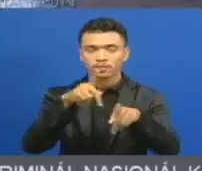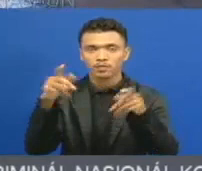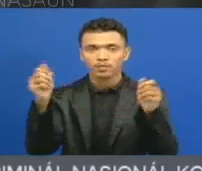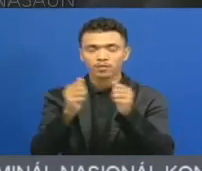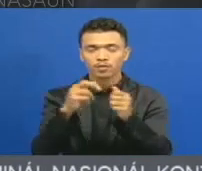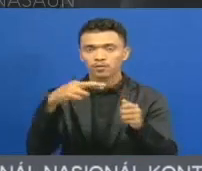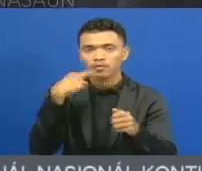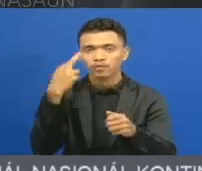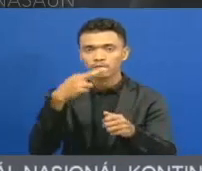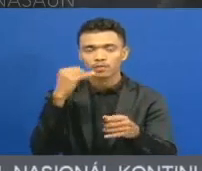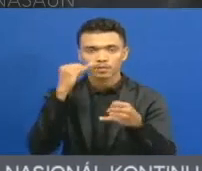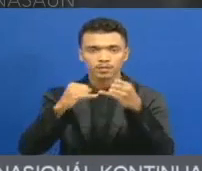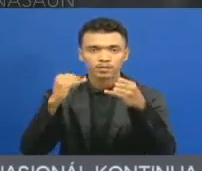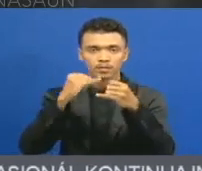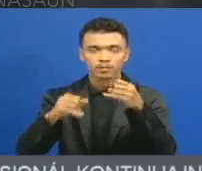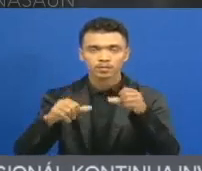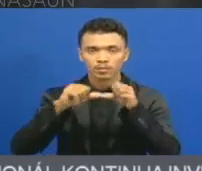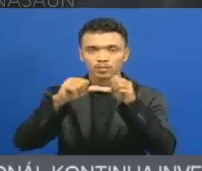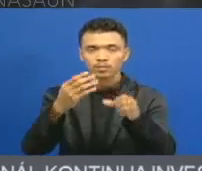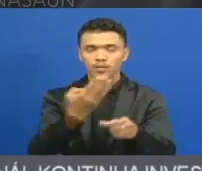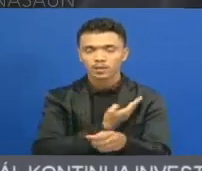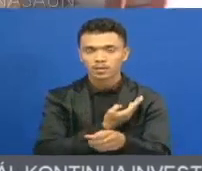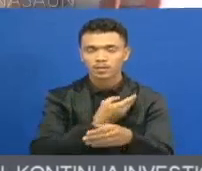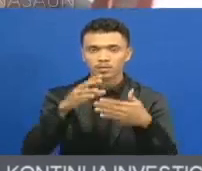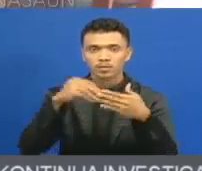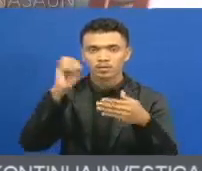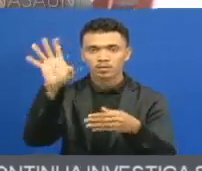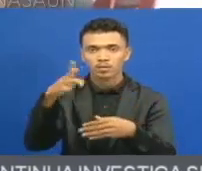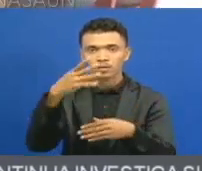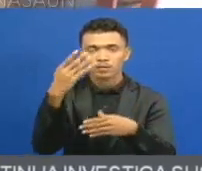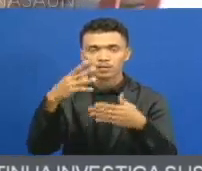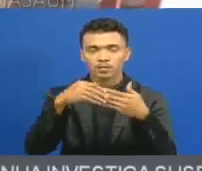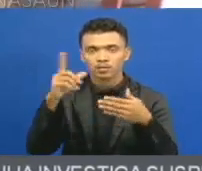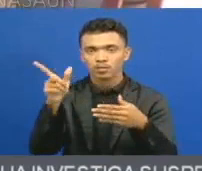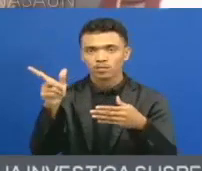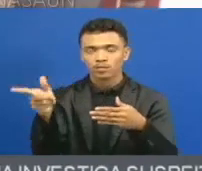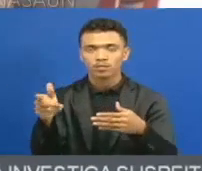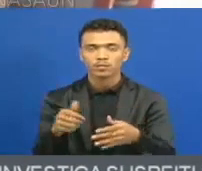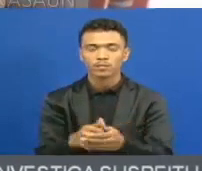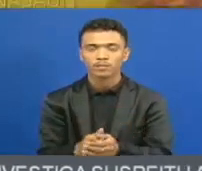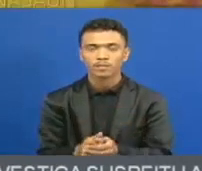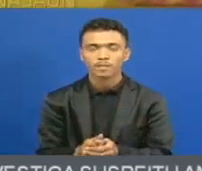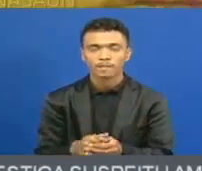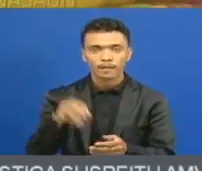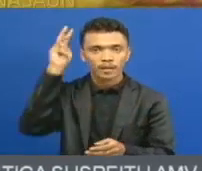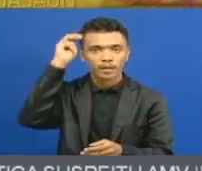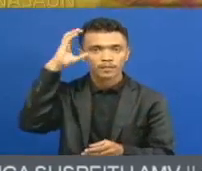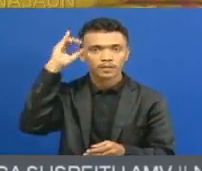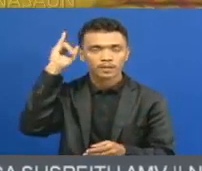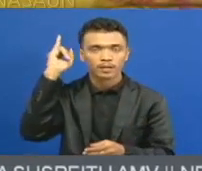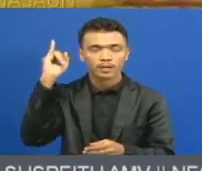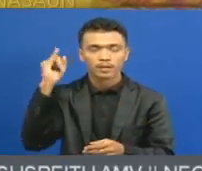be igus, continua a sair husi dólar sanulu resinhat, to dólar ronulu cada saca. Ministro Filipos